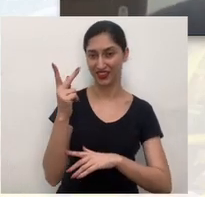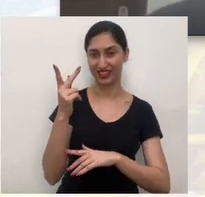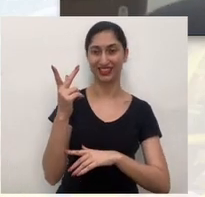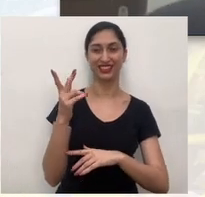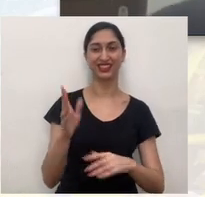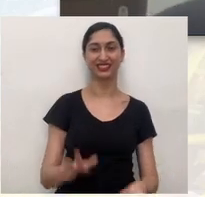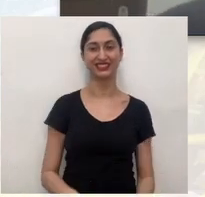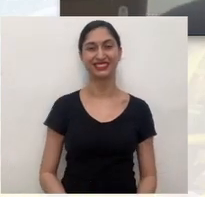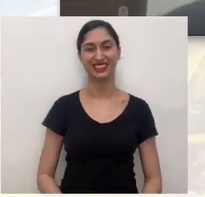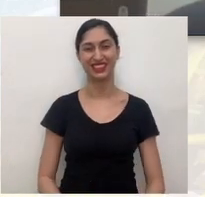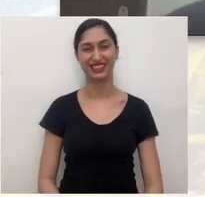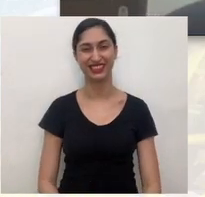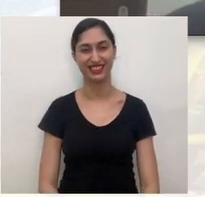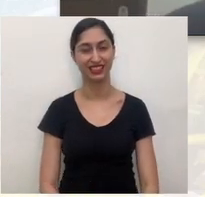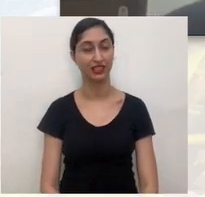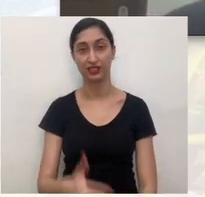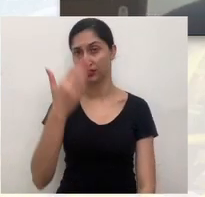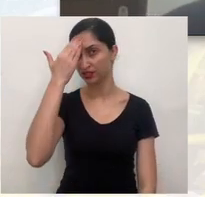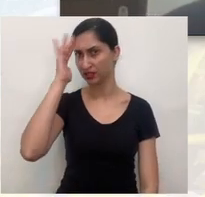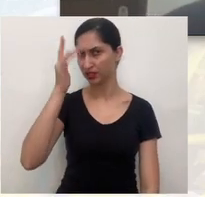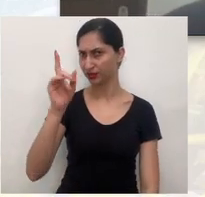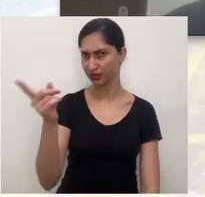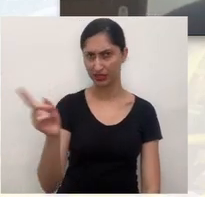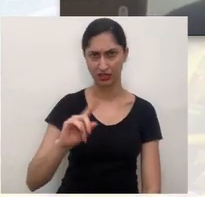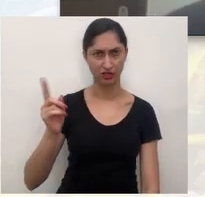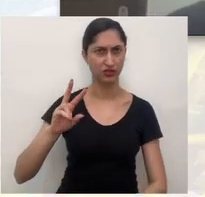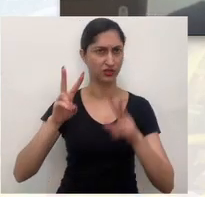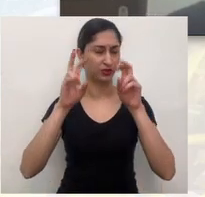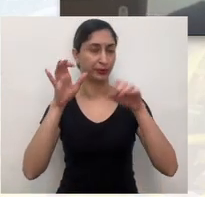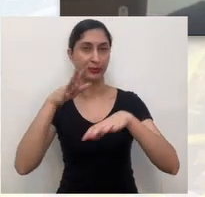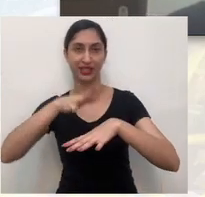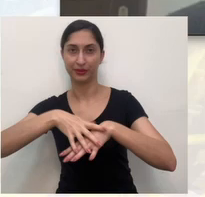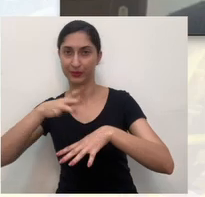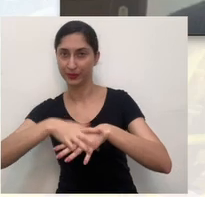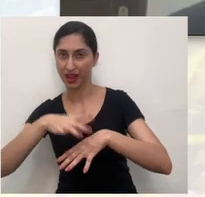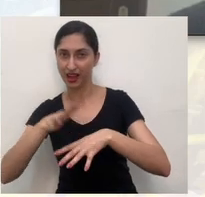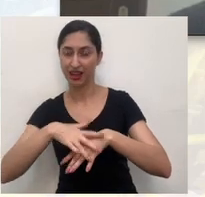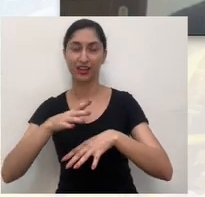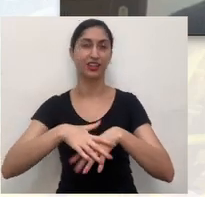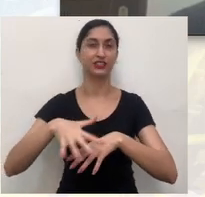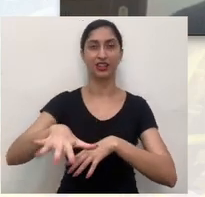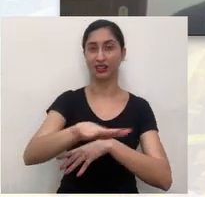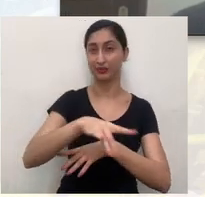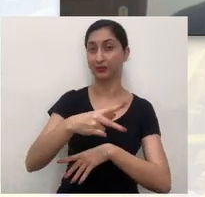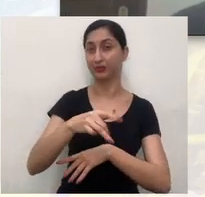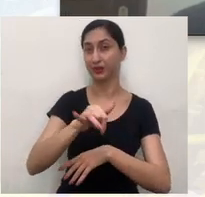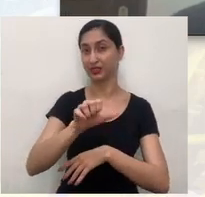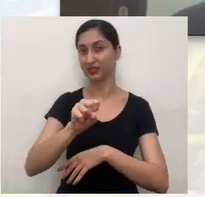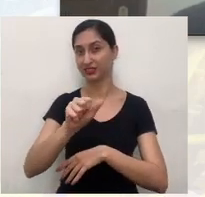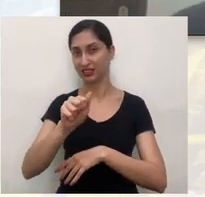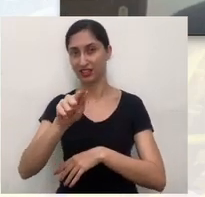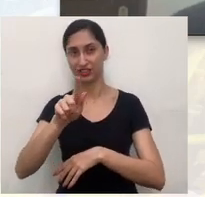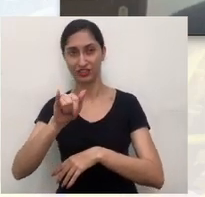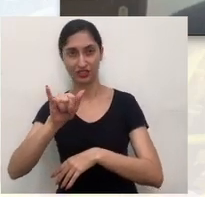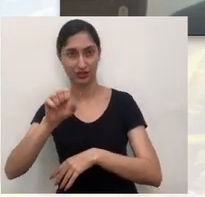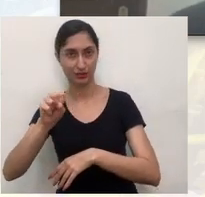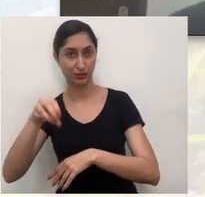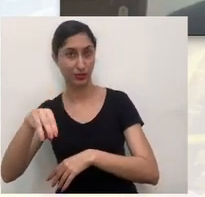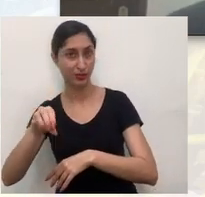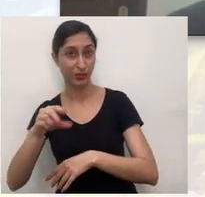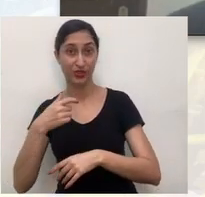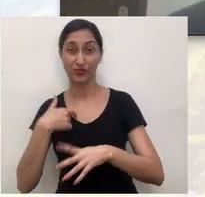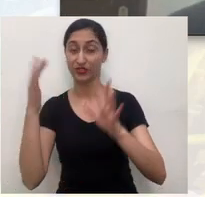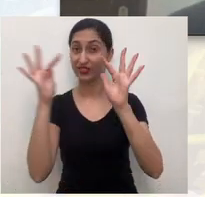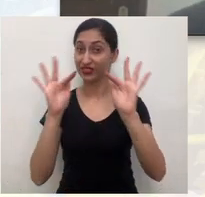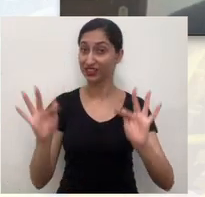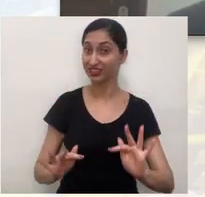demais para compreender a parte matemática, assim, da discussão do paisagismo. Eu achei incrível poder ter acesso a esse